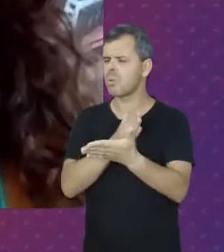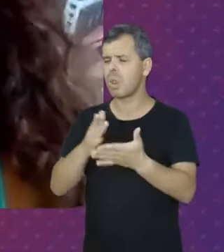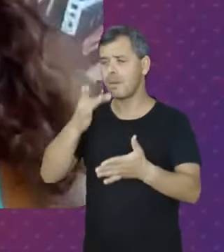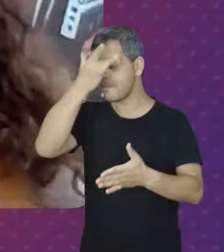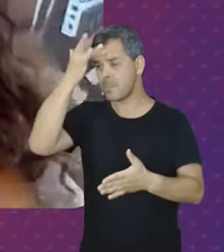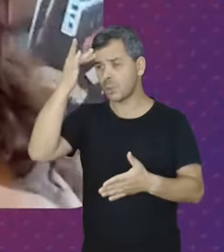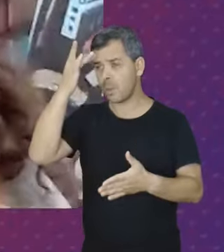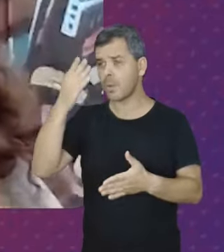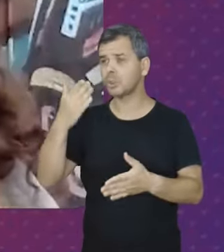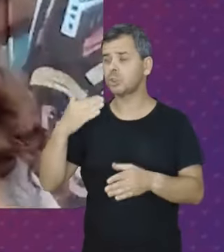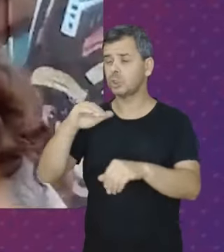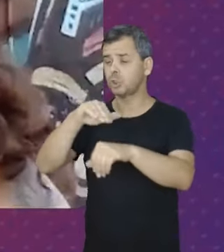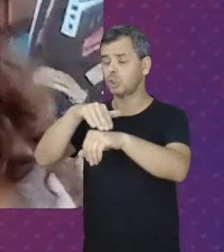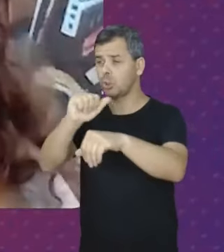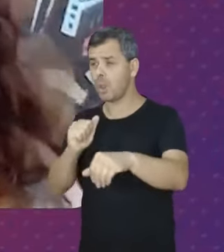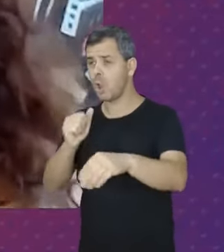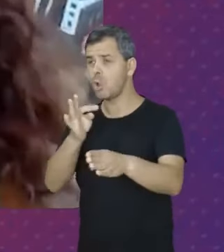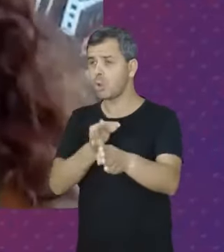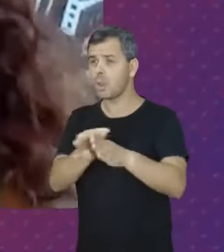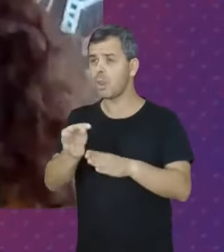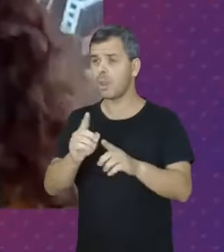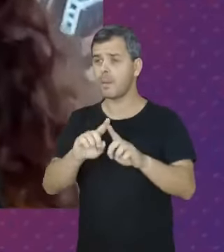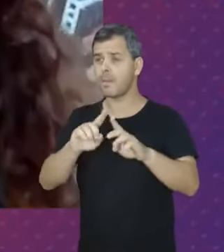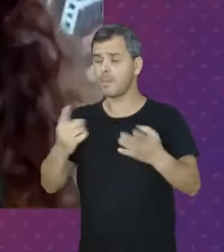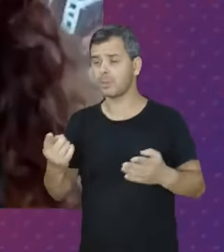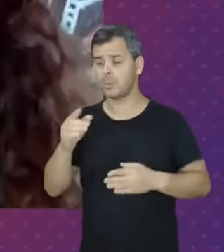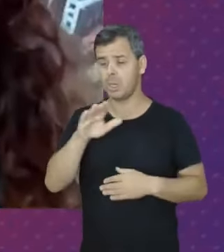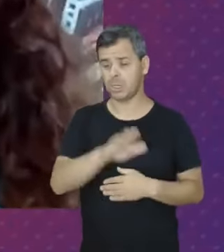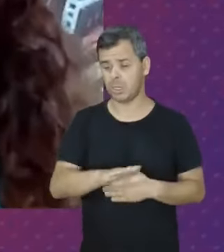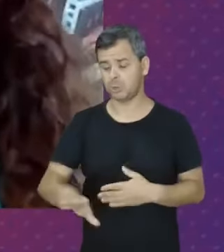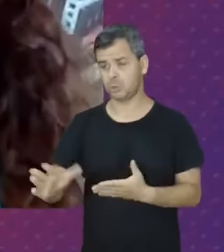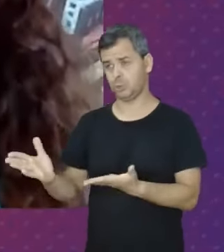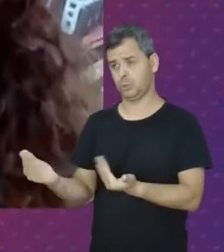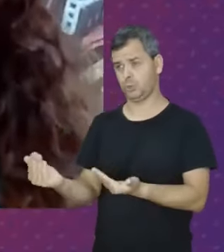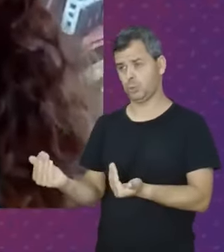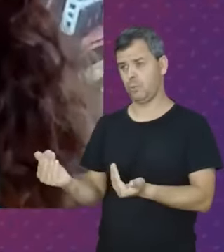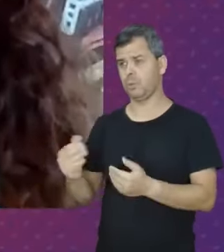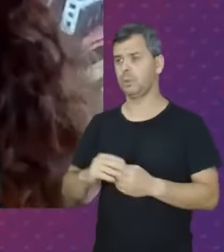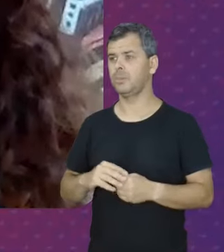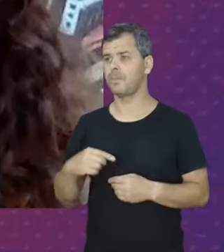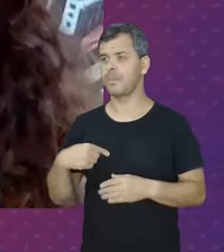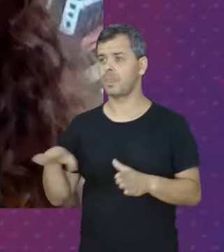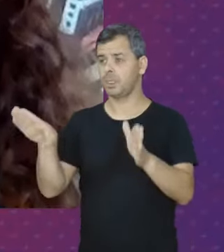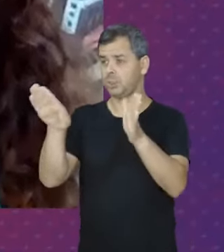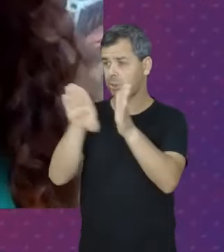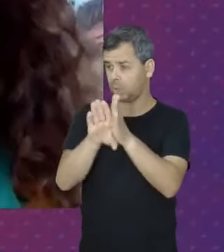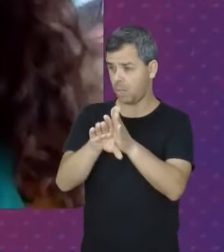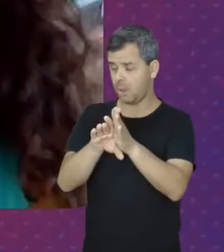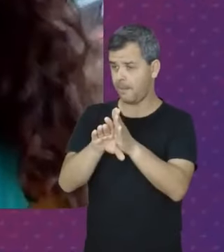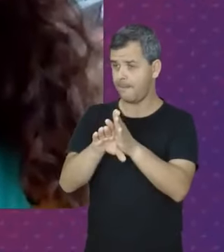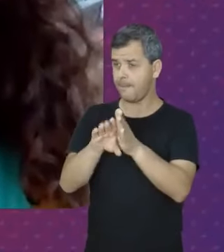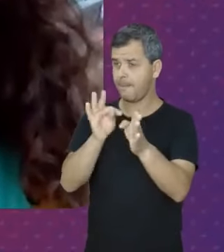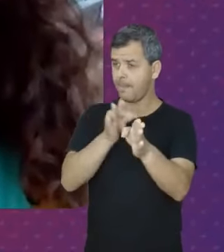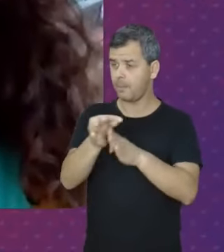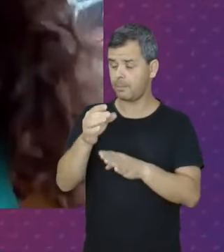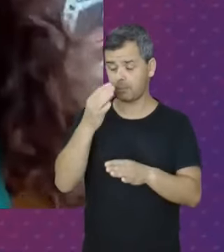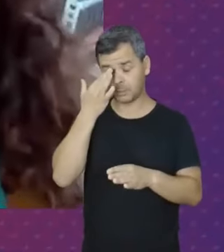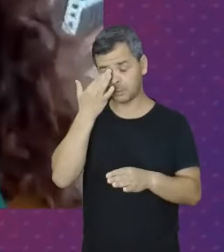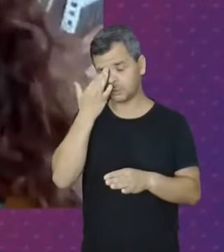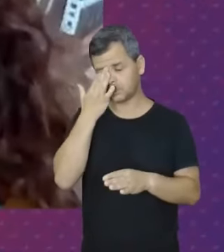pode acionar o Conselho Tutelar. Agora, para as crianças e adolescentes, chegar no conselho, porque se criou